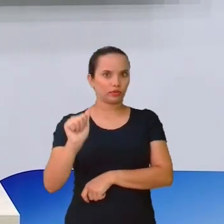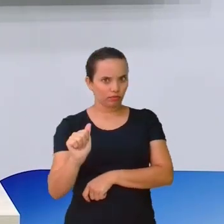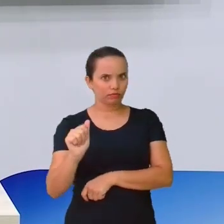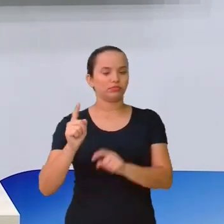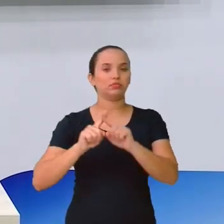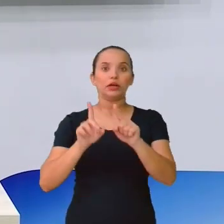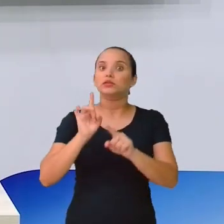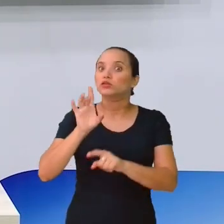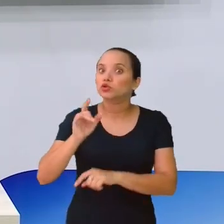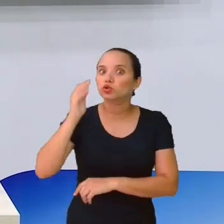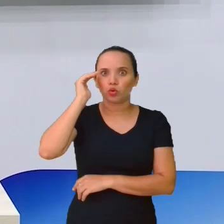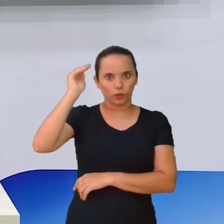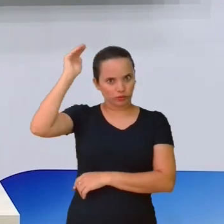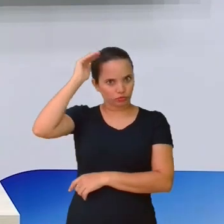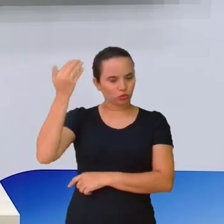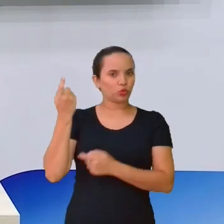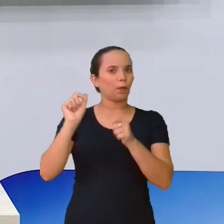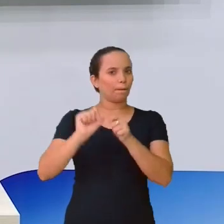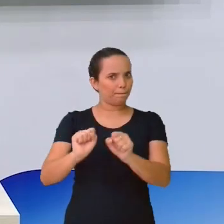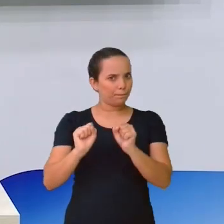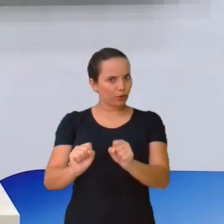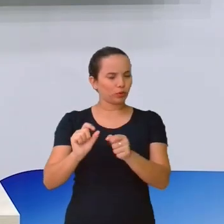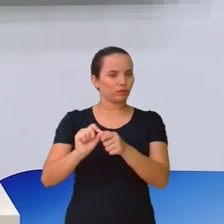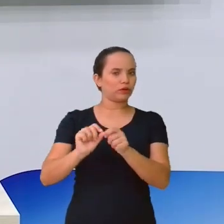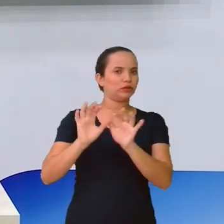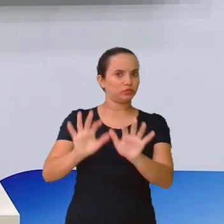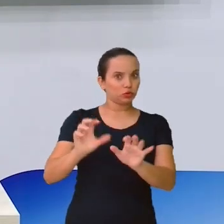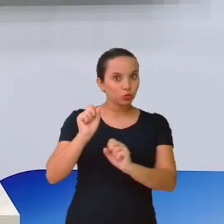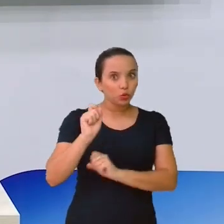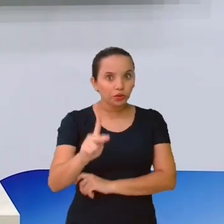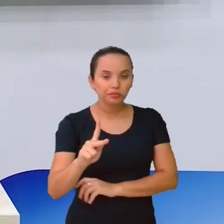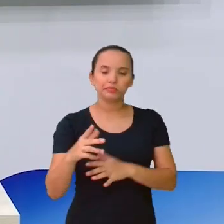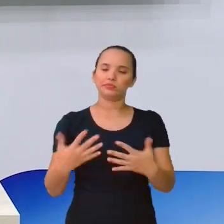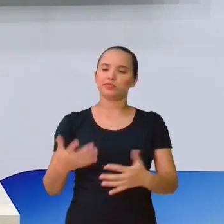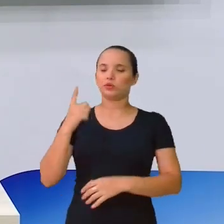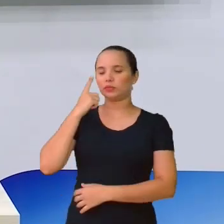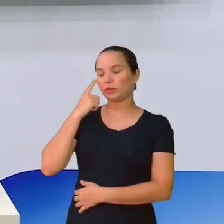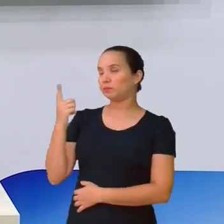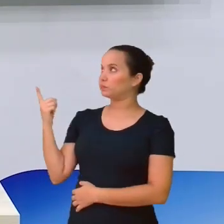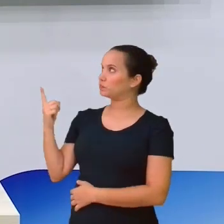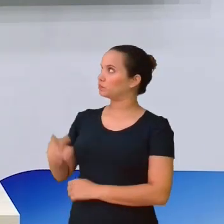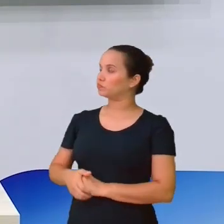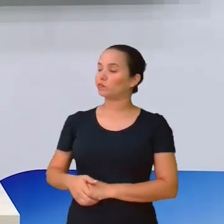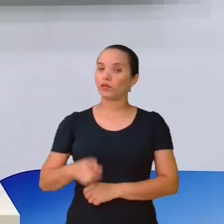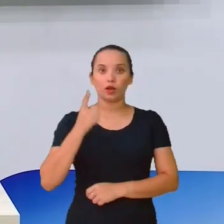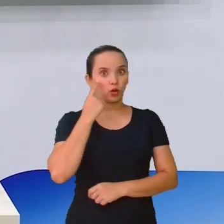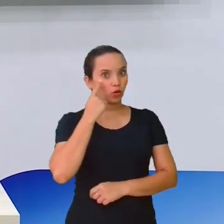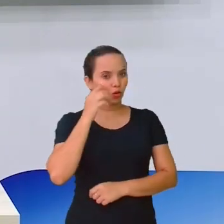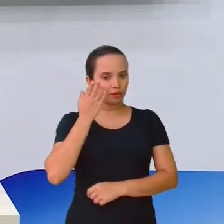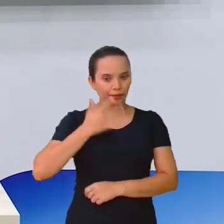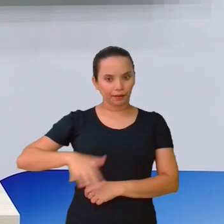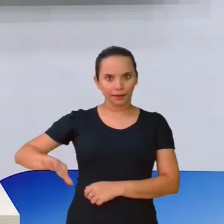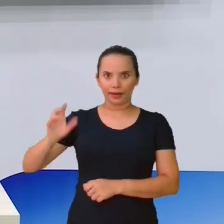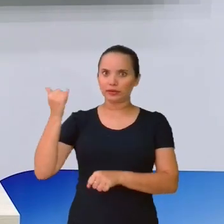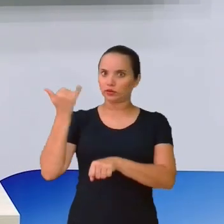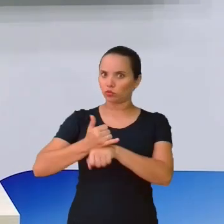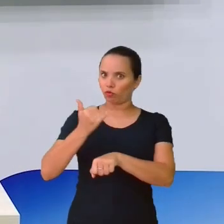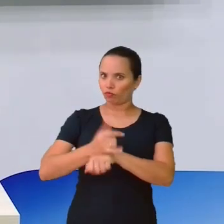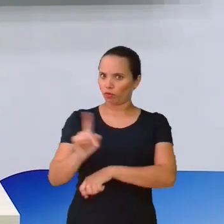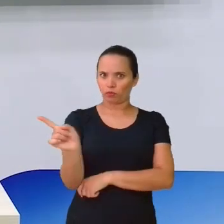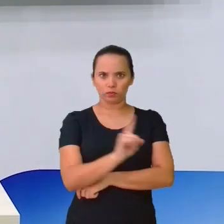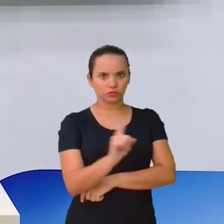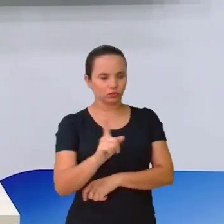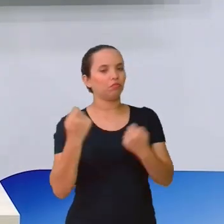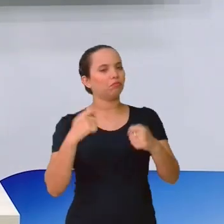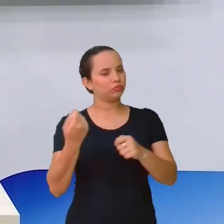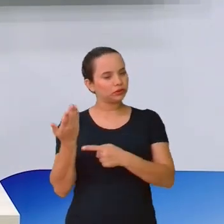ó, e vai fazer os furinhos com esse ferro de solda. Nada de criança mexer em ferro de solda, tá? Sozinho, tem que ter ajuda de um